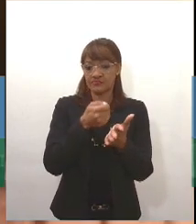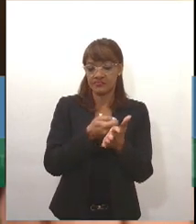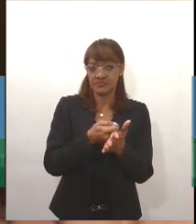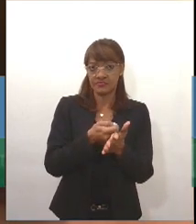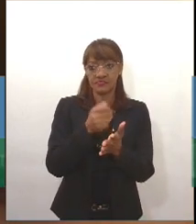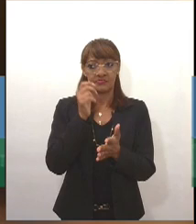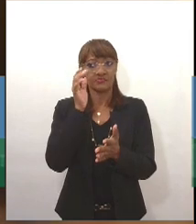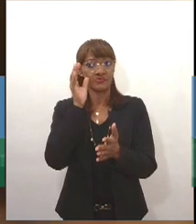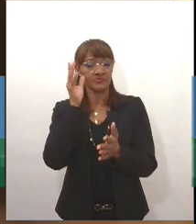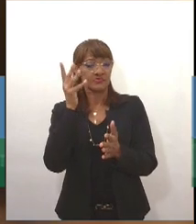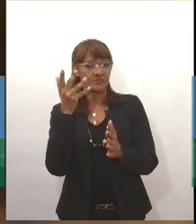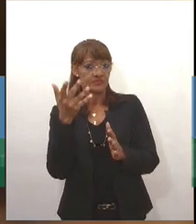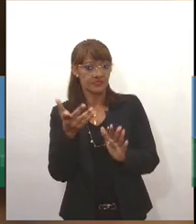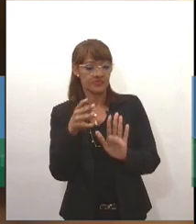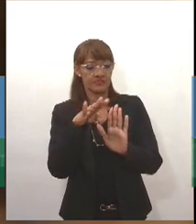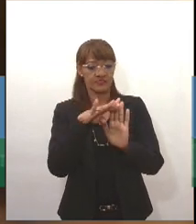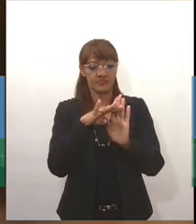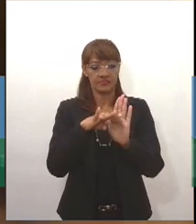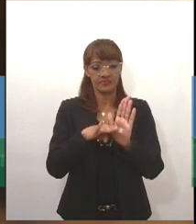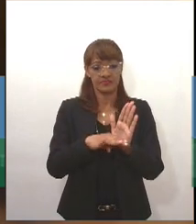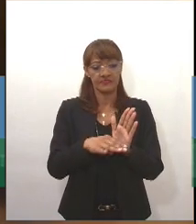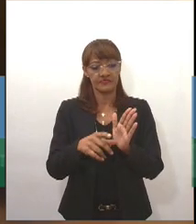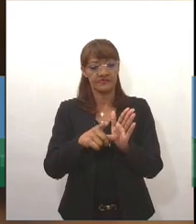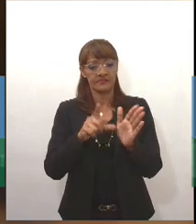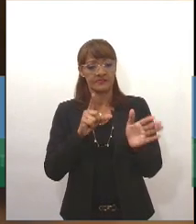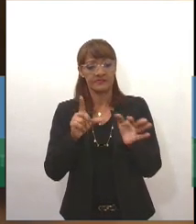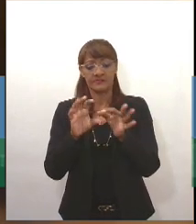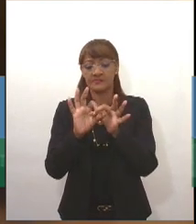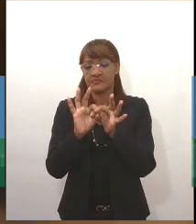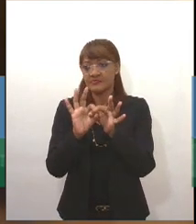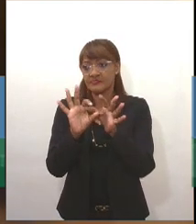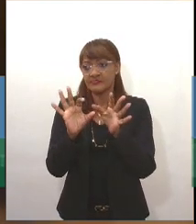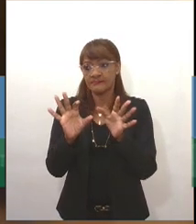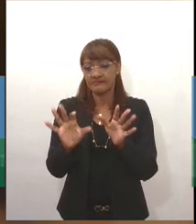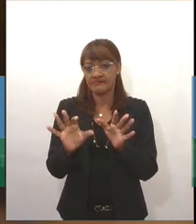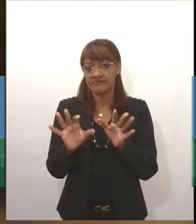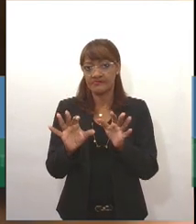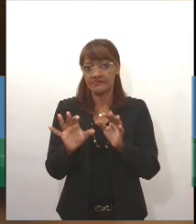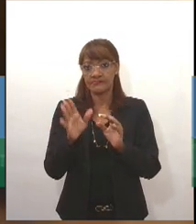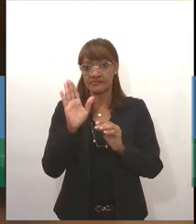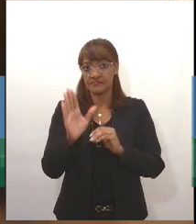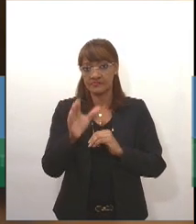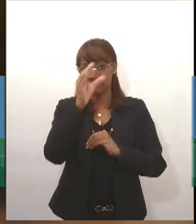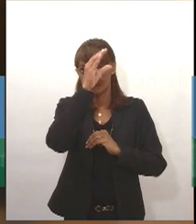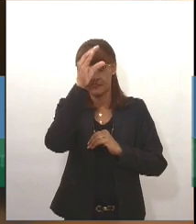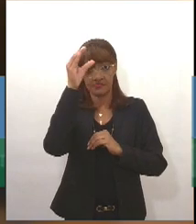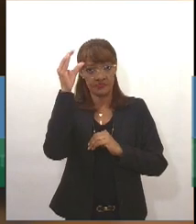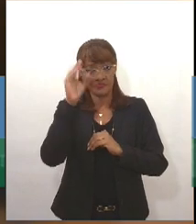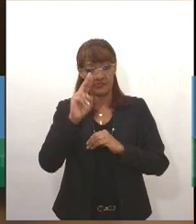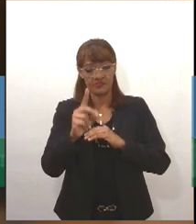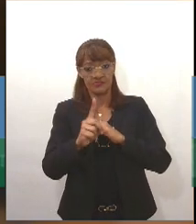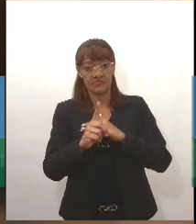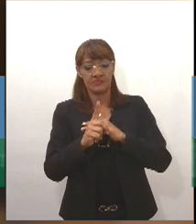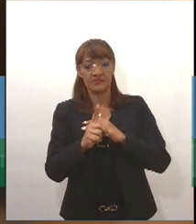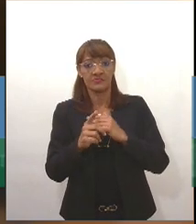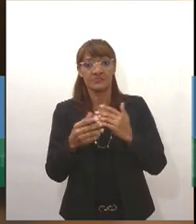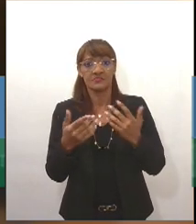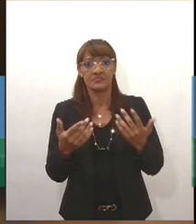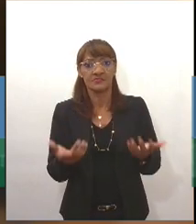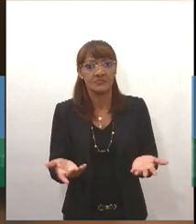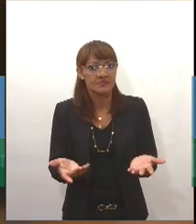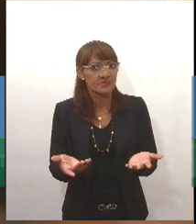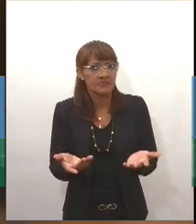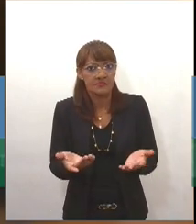tenha disponibilizado para seu cliente dê margem a fraudes vejam é uma coisa tão